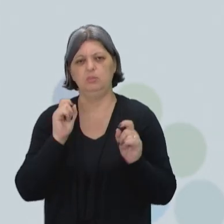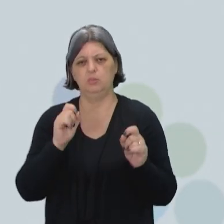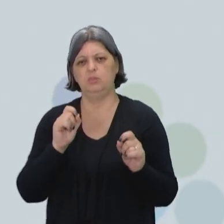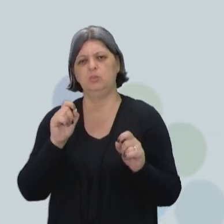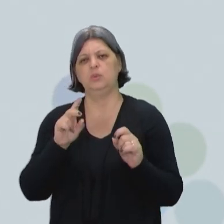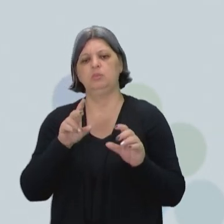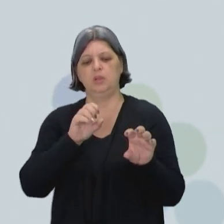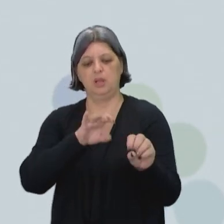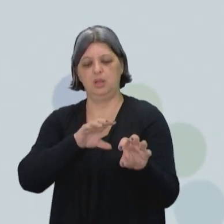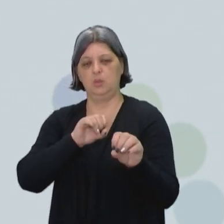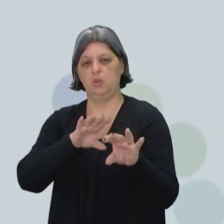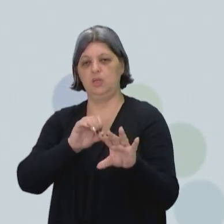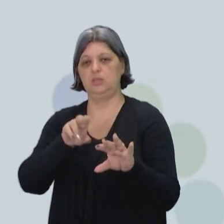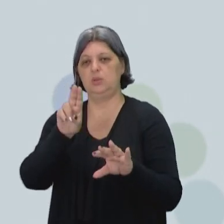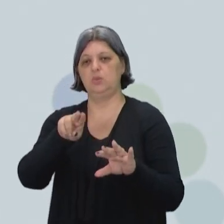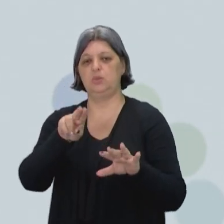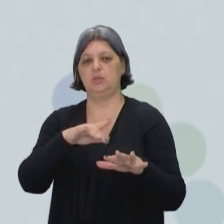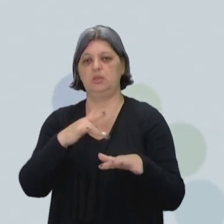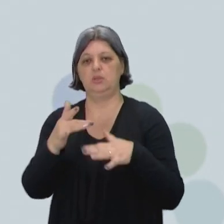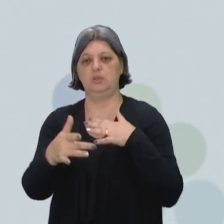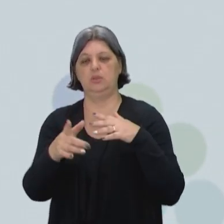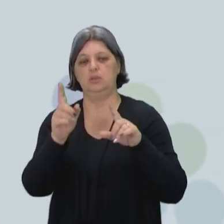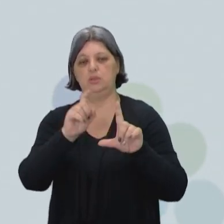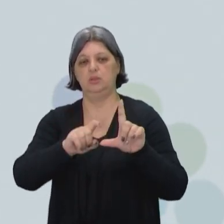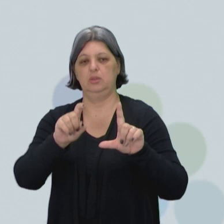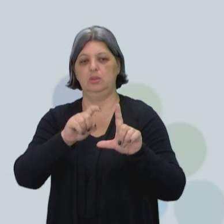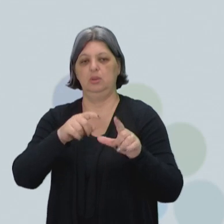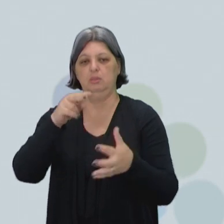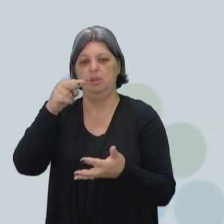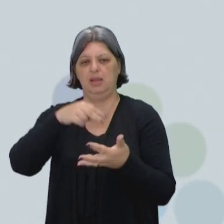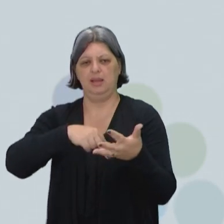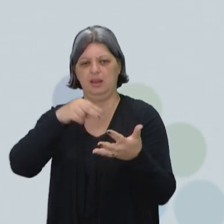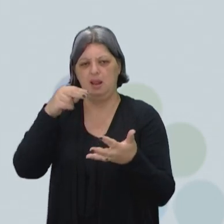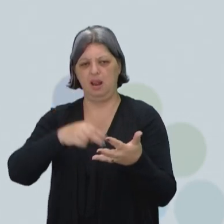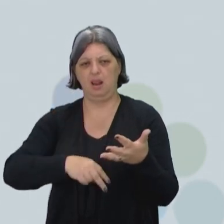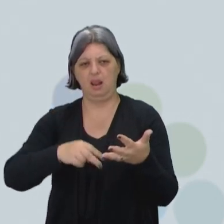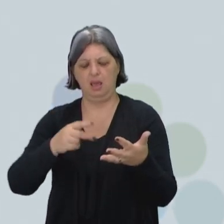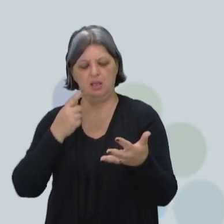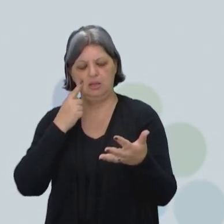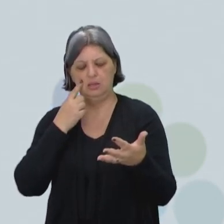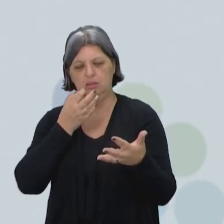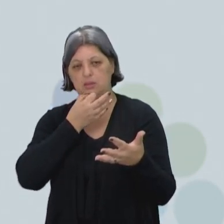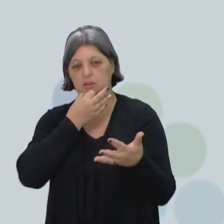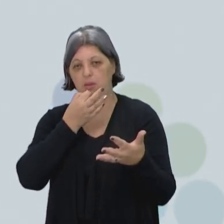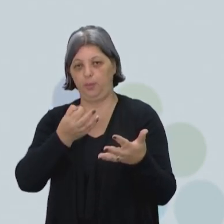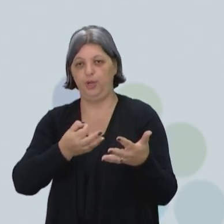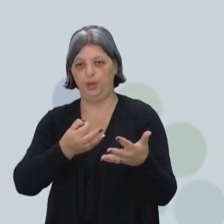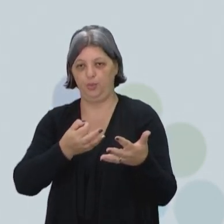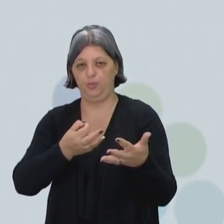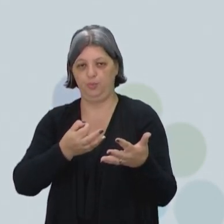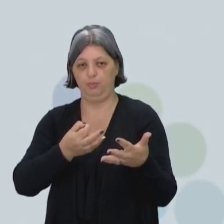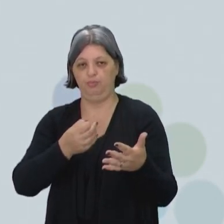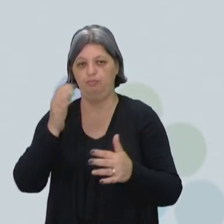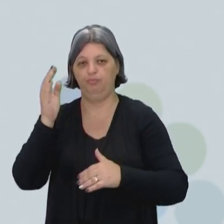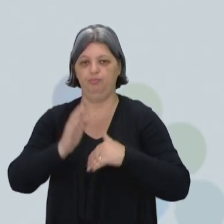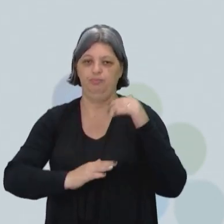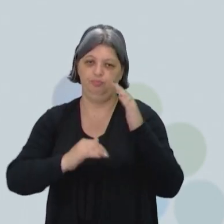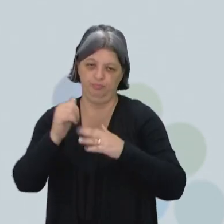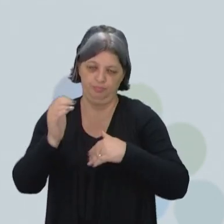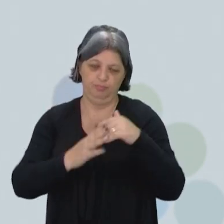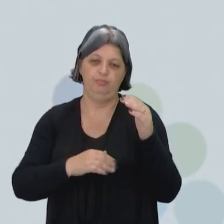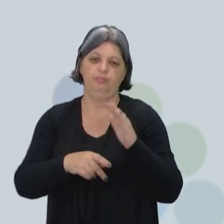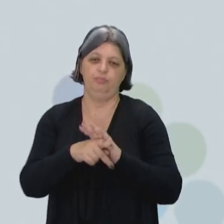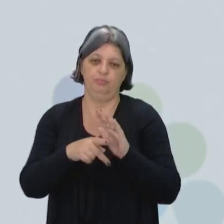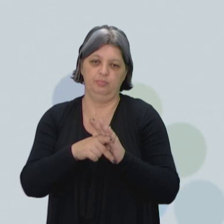educação midiática? Para ler criticamente. O que será ler criticamente? Entre as habilidades contempladas